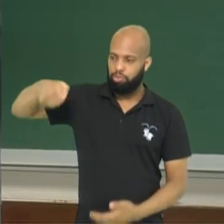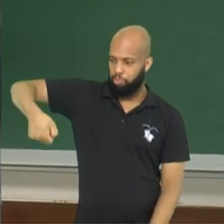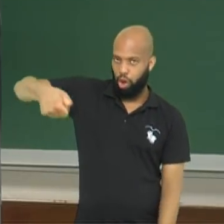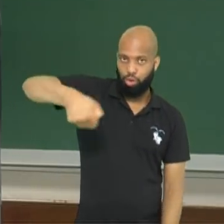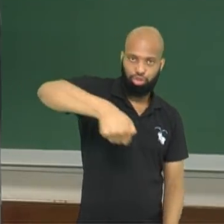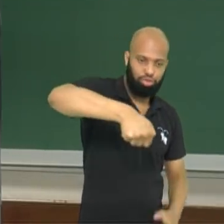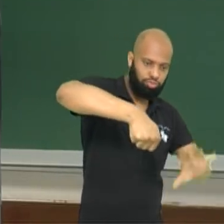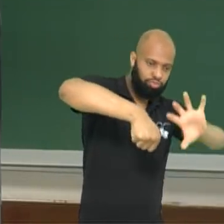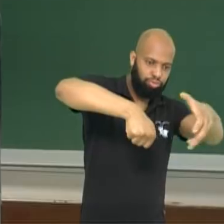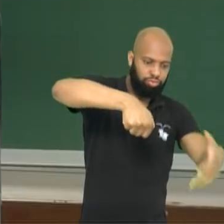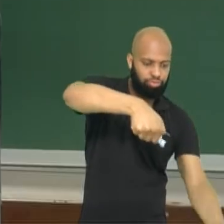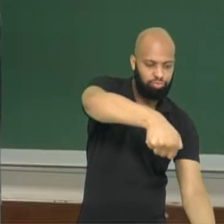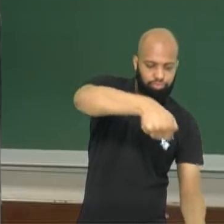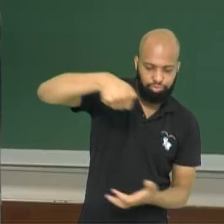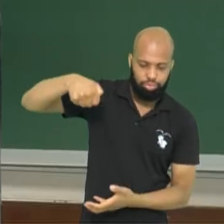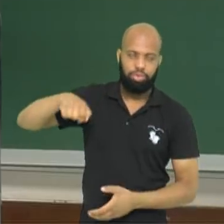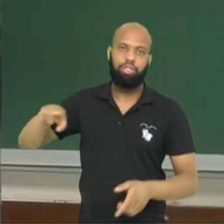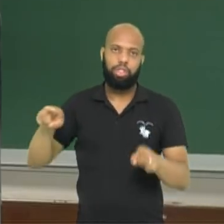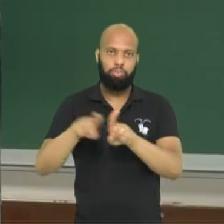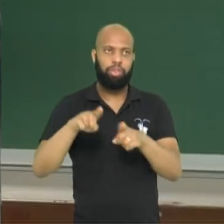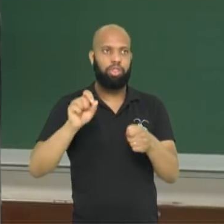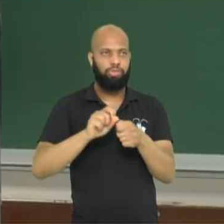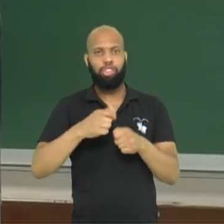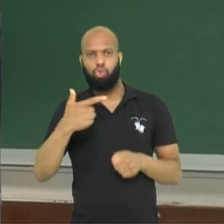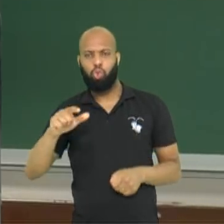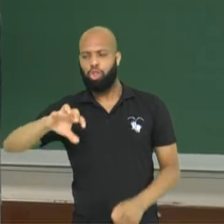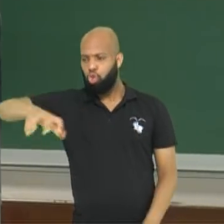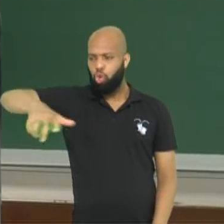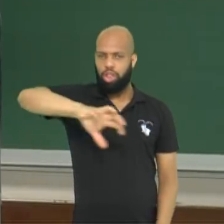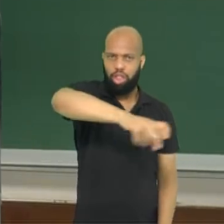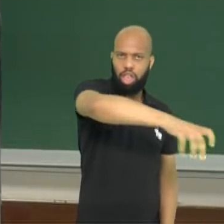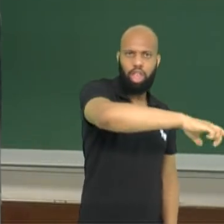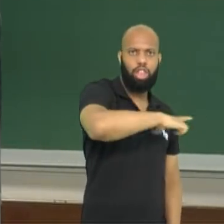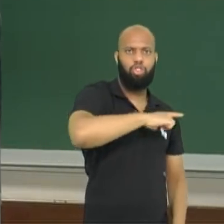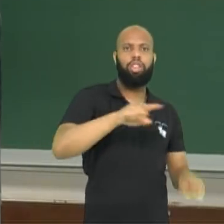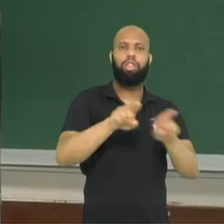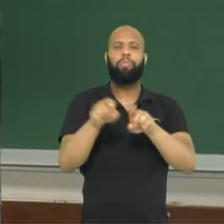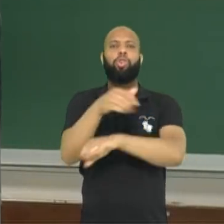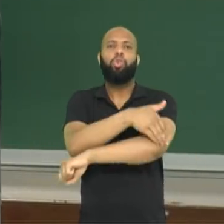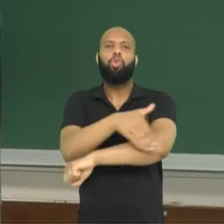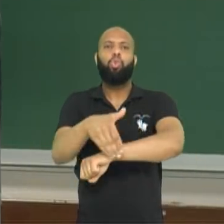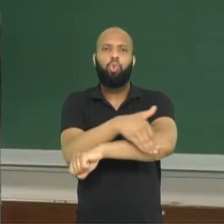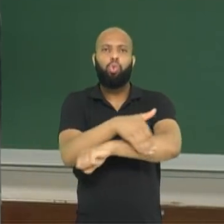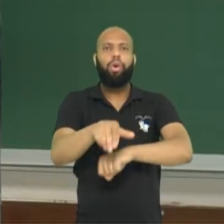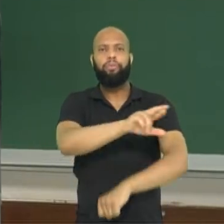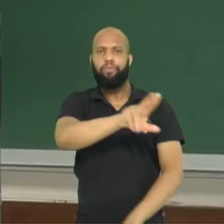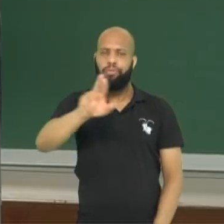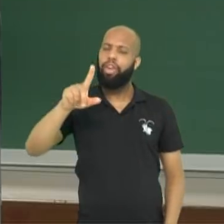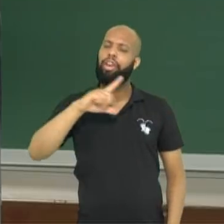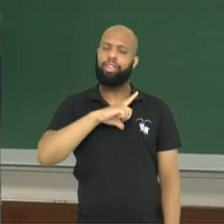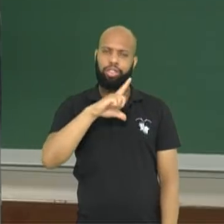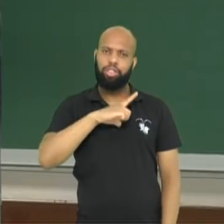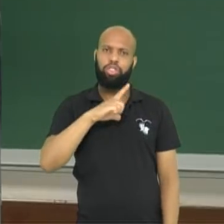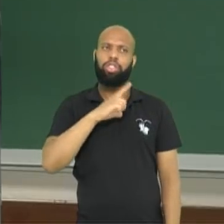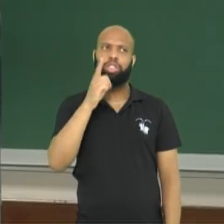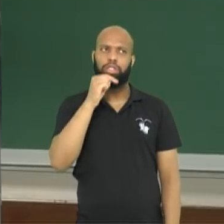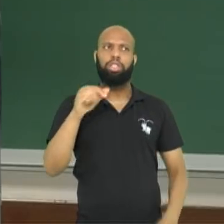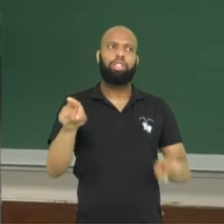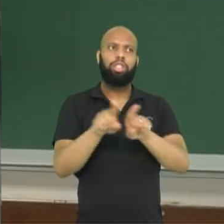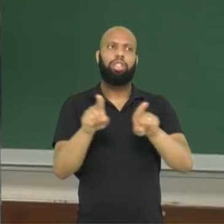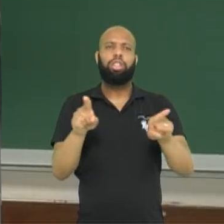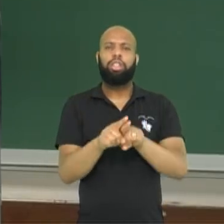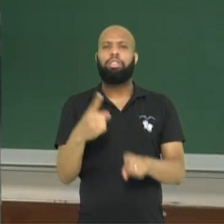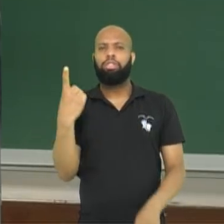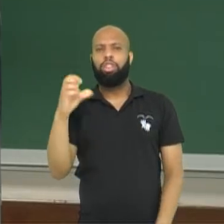né, ao redor da cidade também, na Rua Riachuelo, na Marechal Deodoro, continuava na 19 de